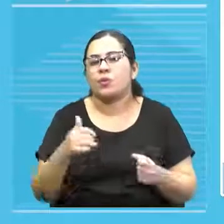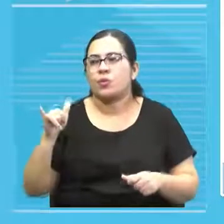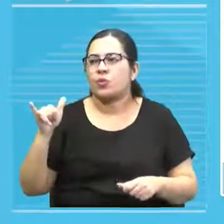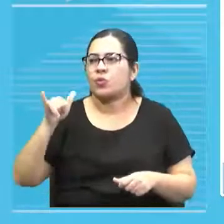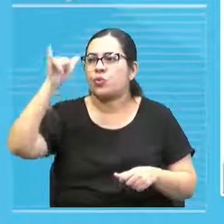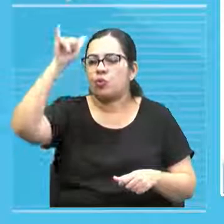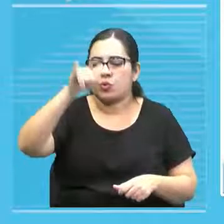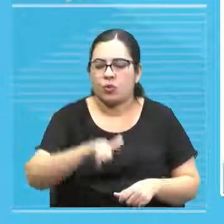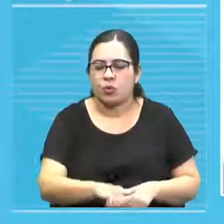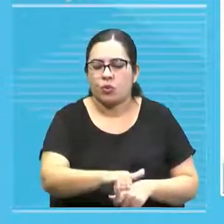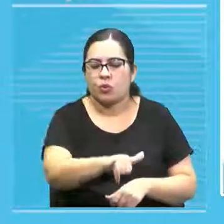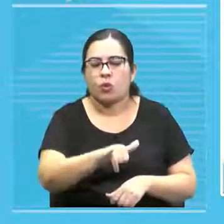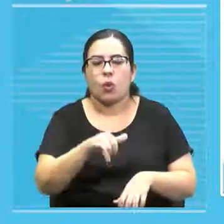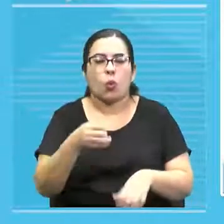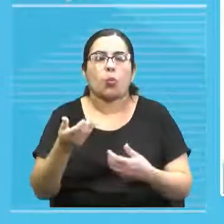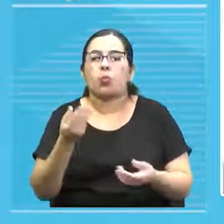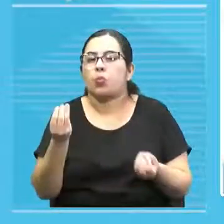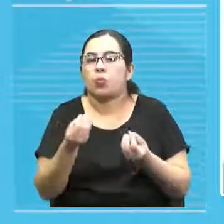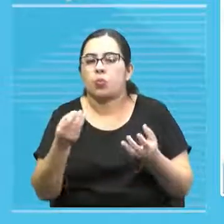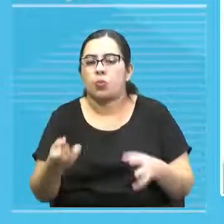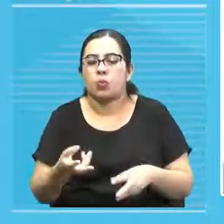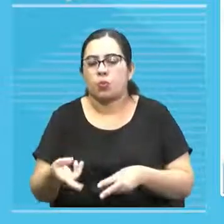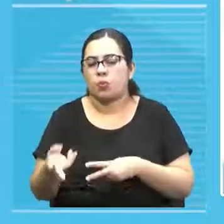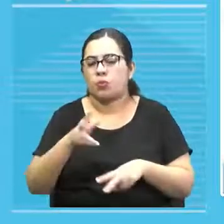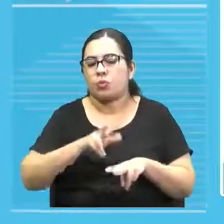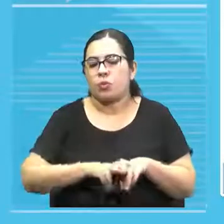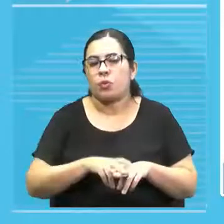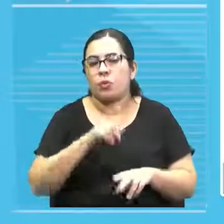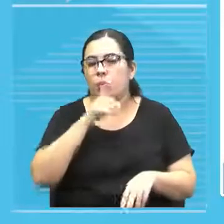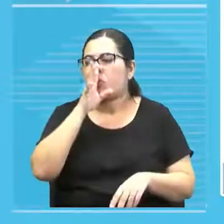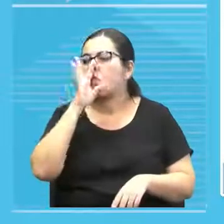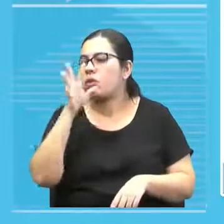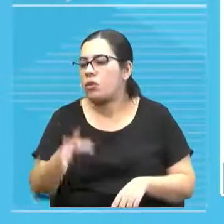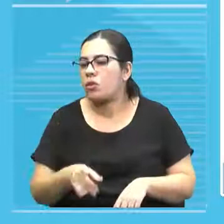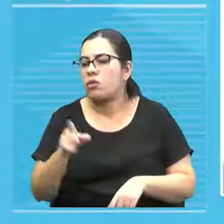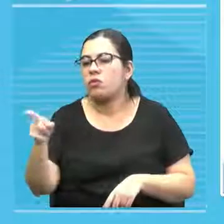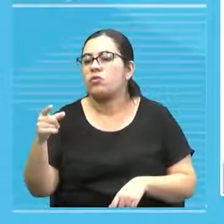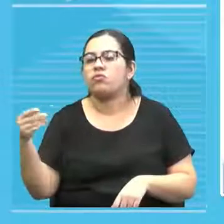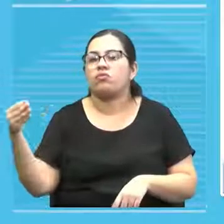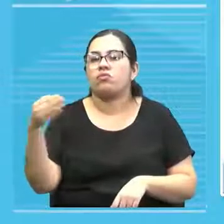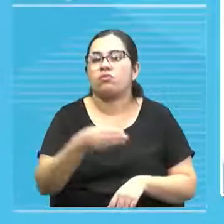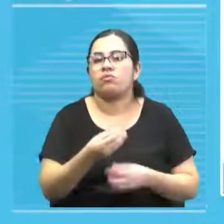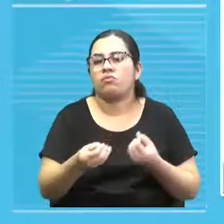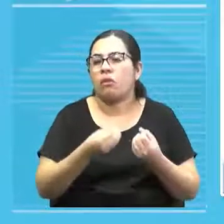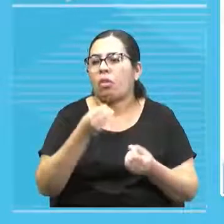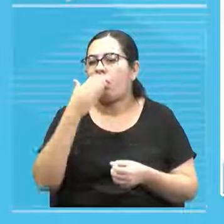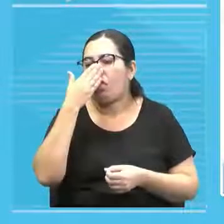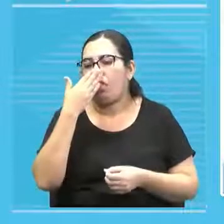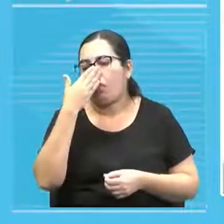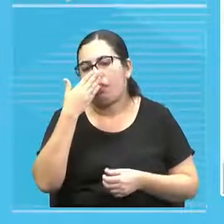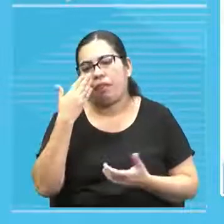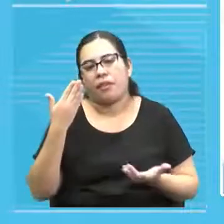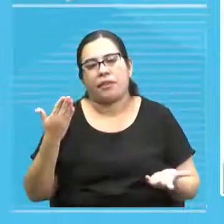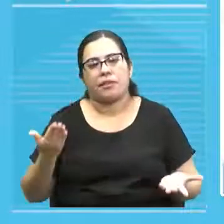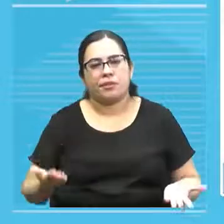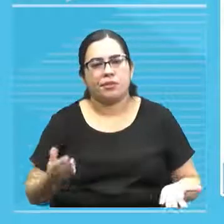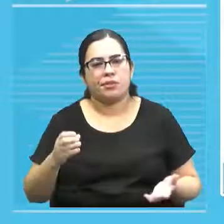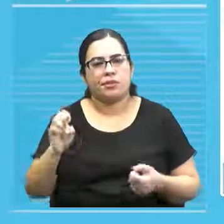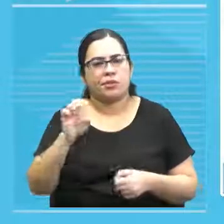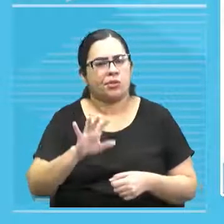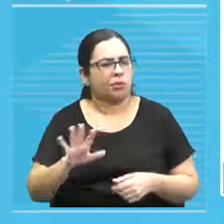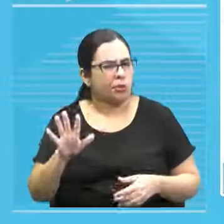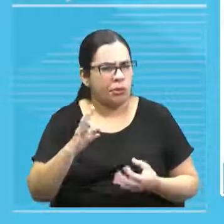no aeroporto porque ela é acusada de ir praticar prostituição na